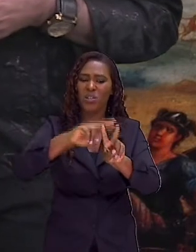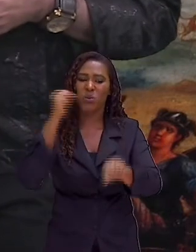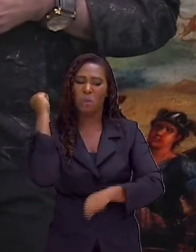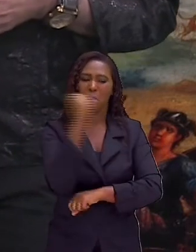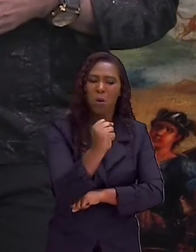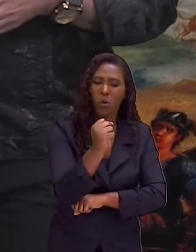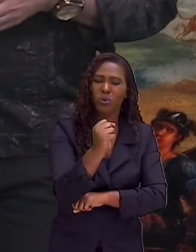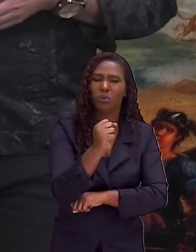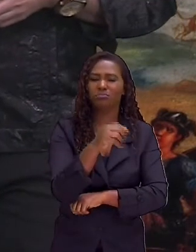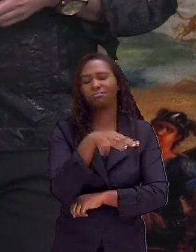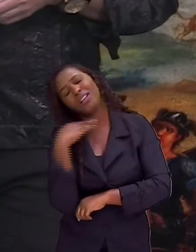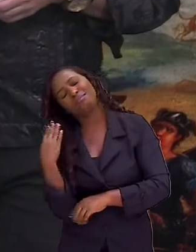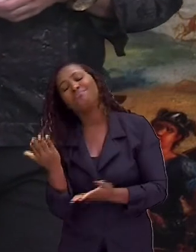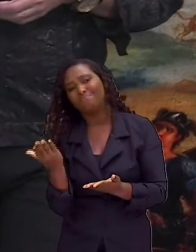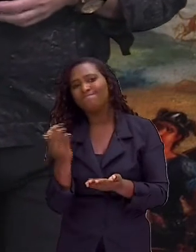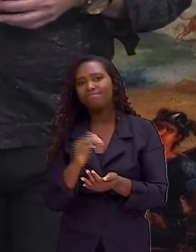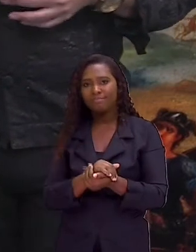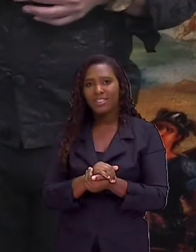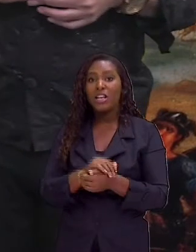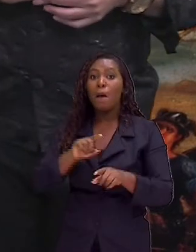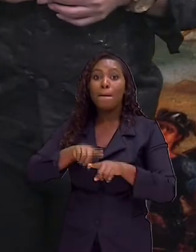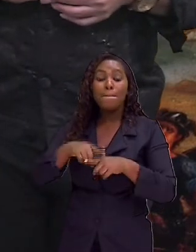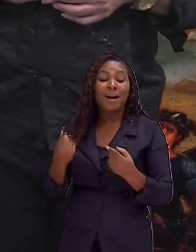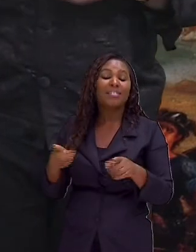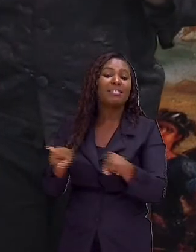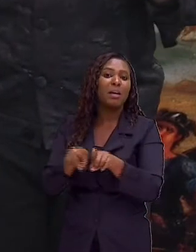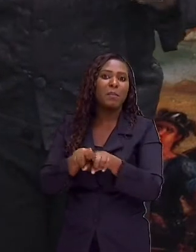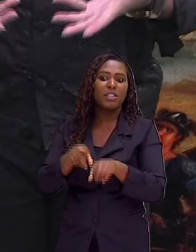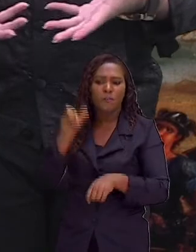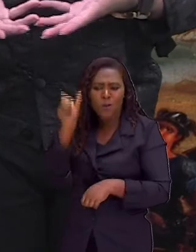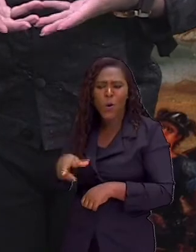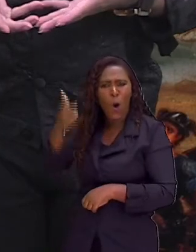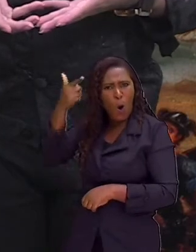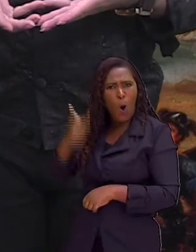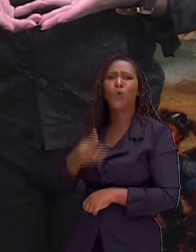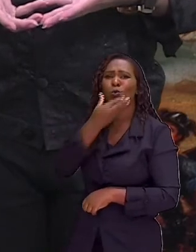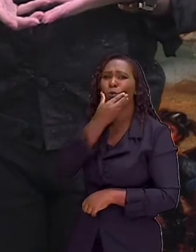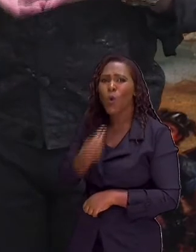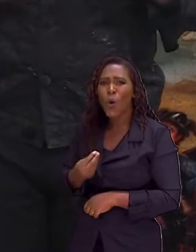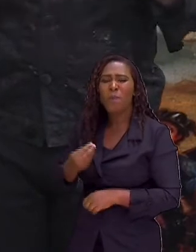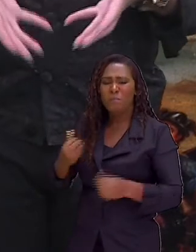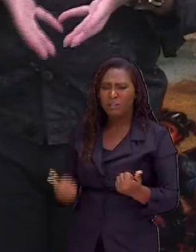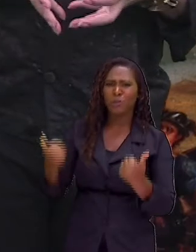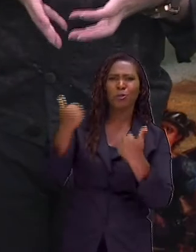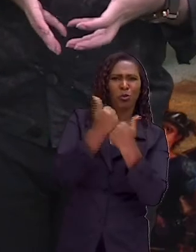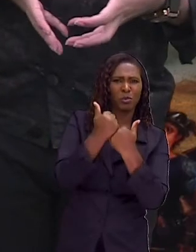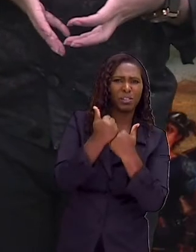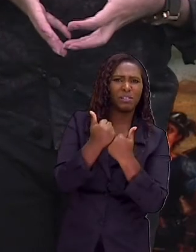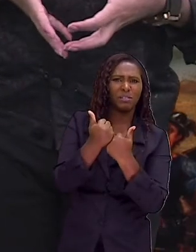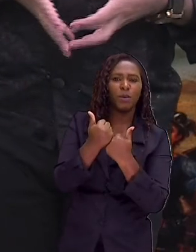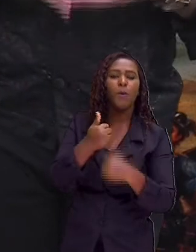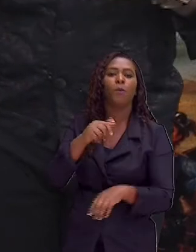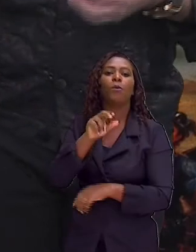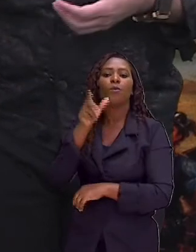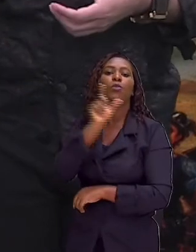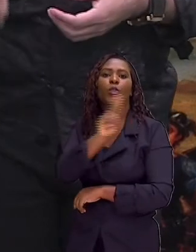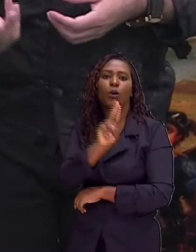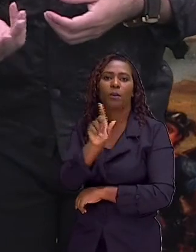pelo general Guadalupe Vitória. Sem alcançar os ideais populares das primeiras